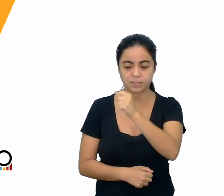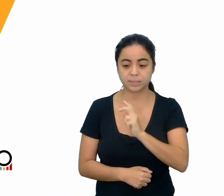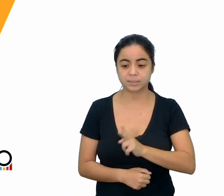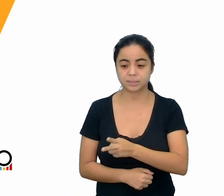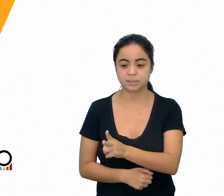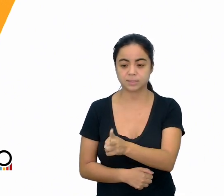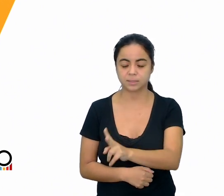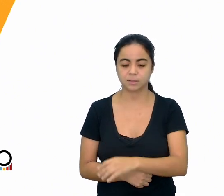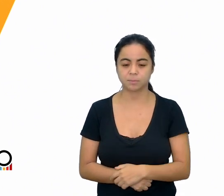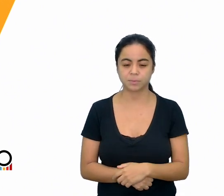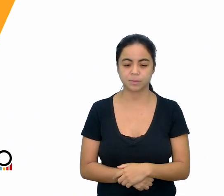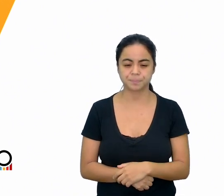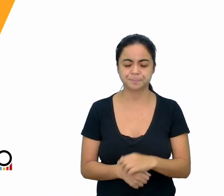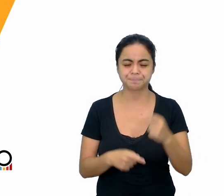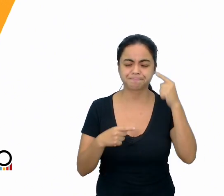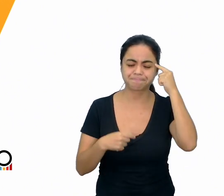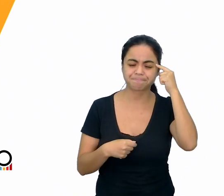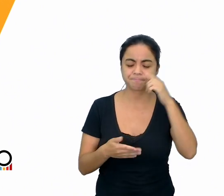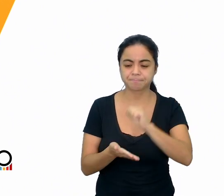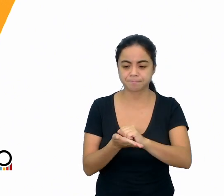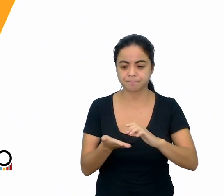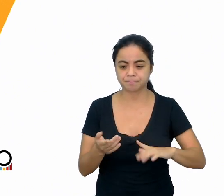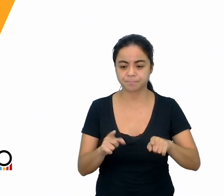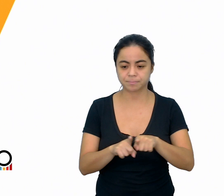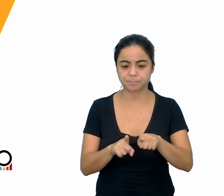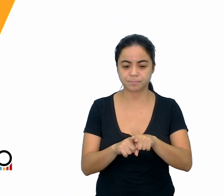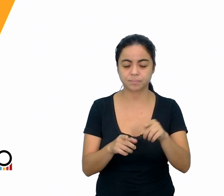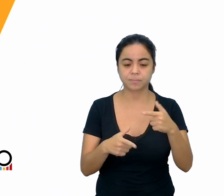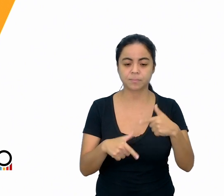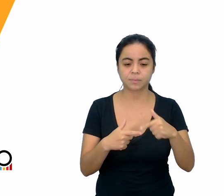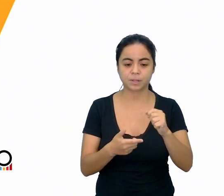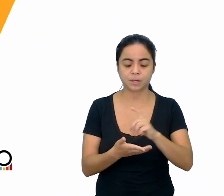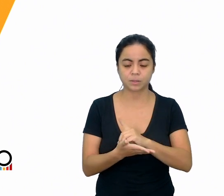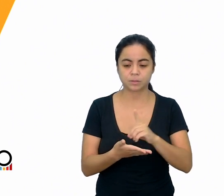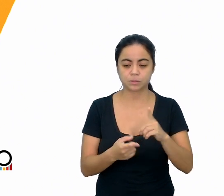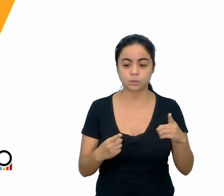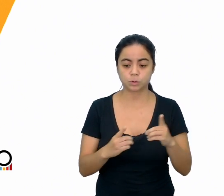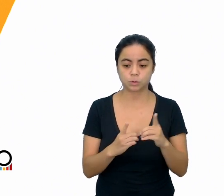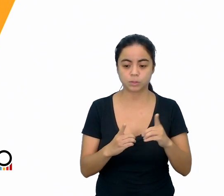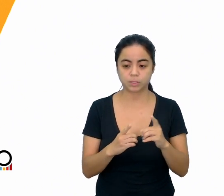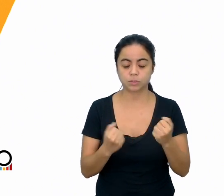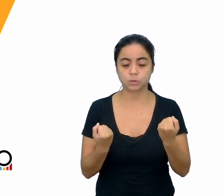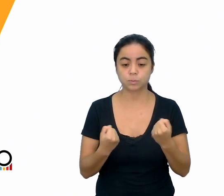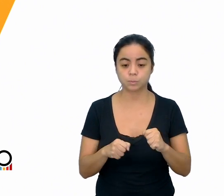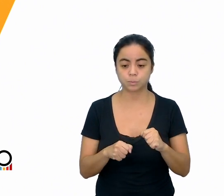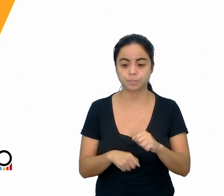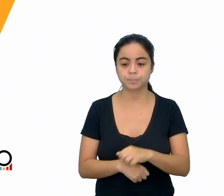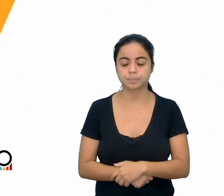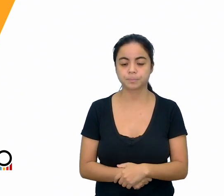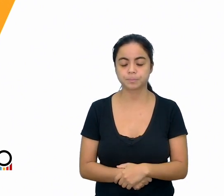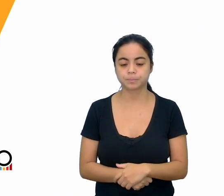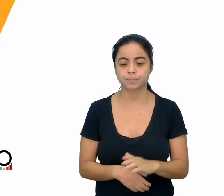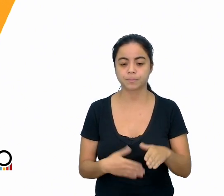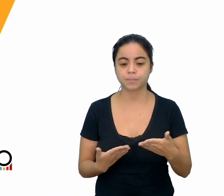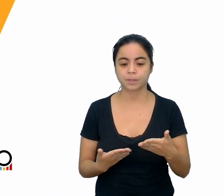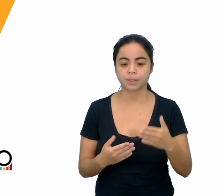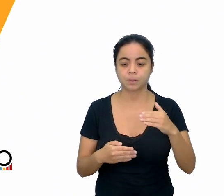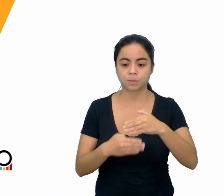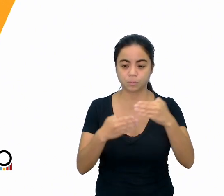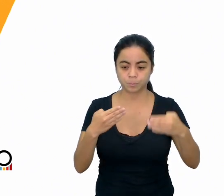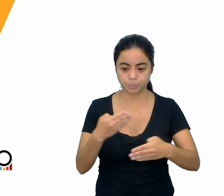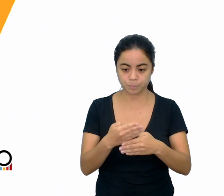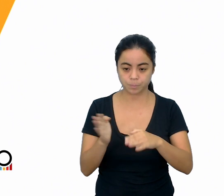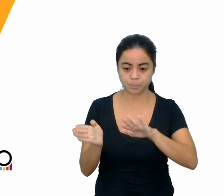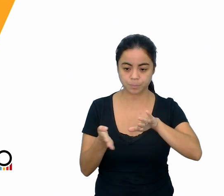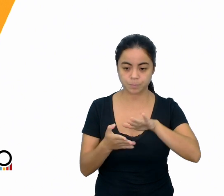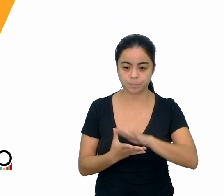explorando algumas atividades e o trabalho didático que elas convocam e permitem. Aqui no próximo slide,